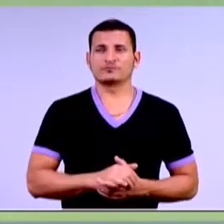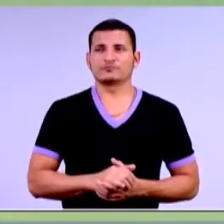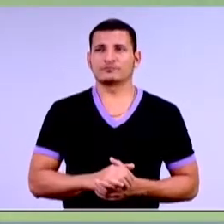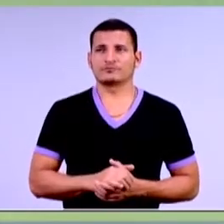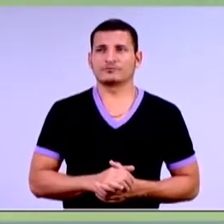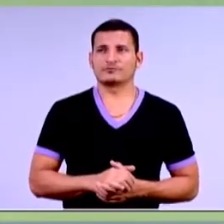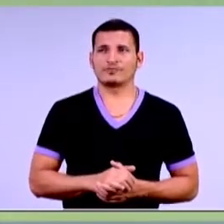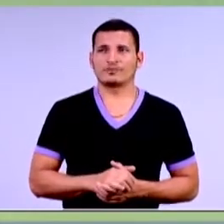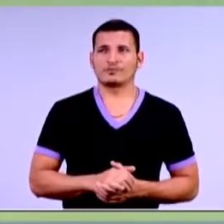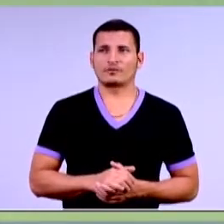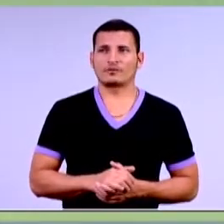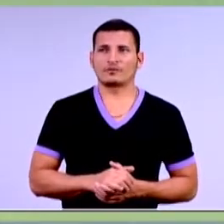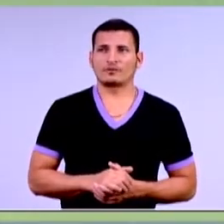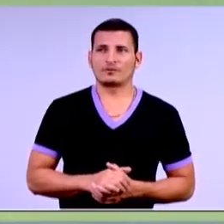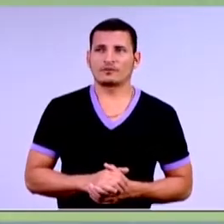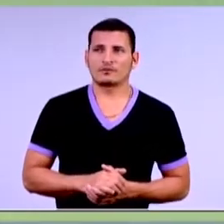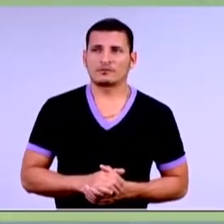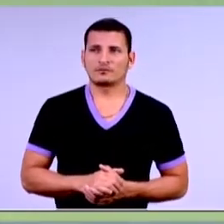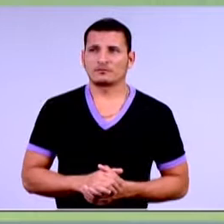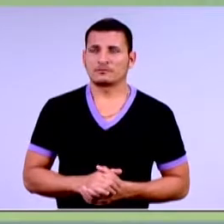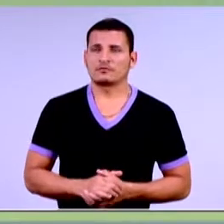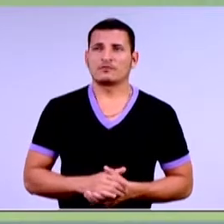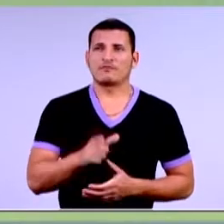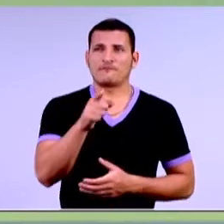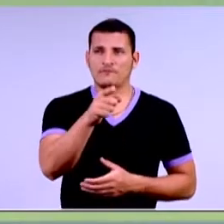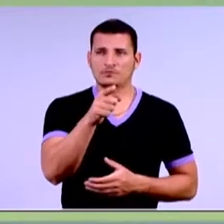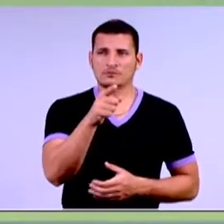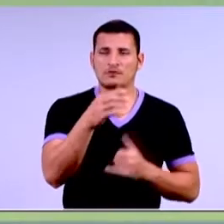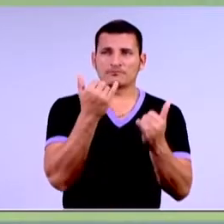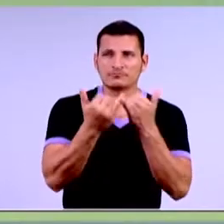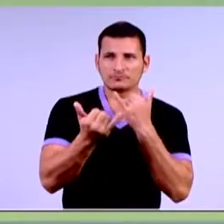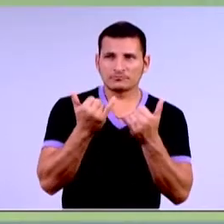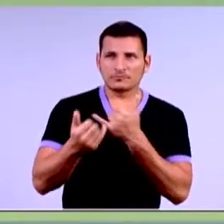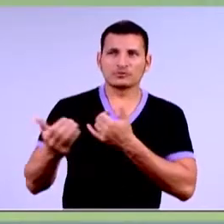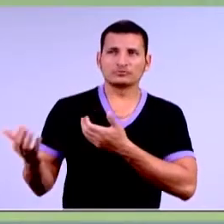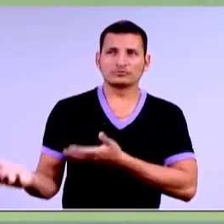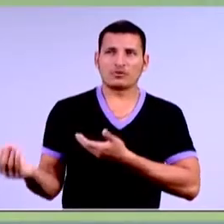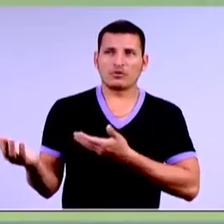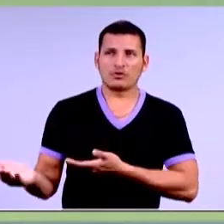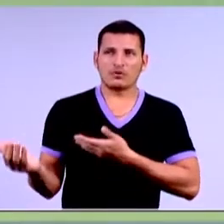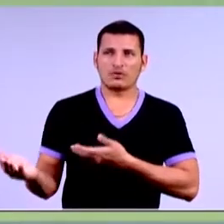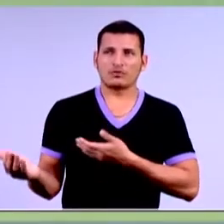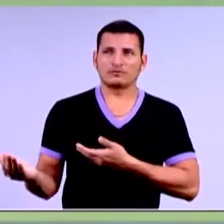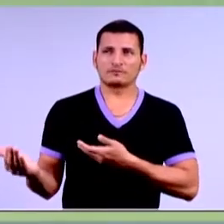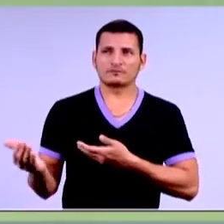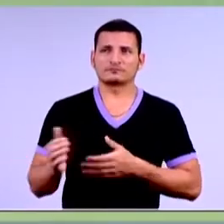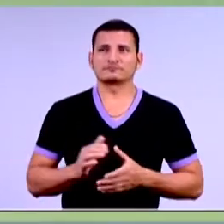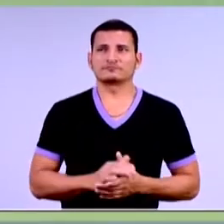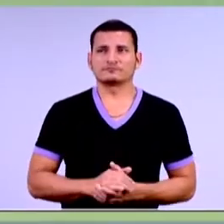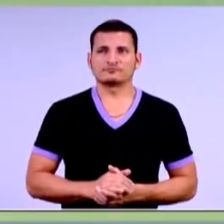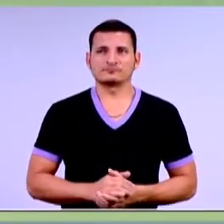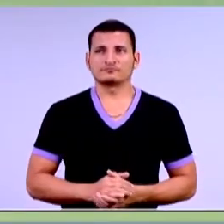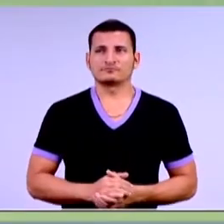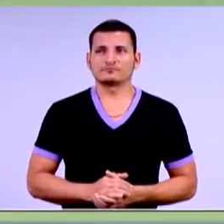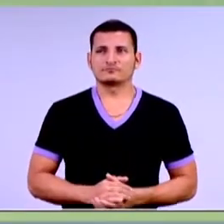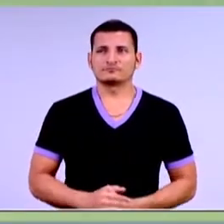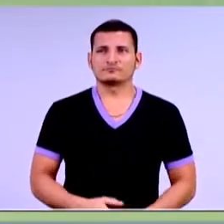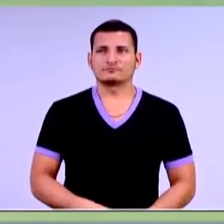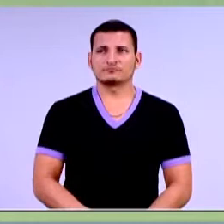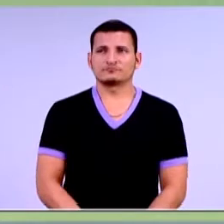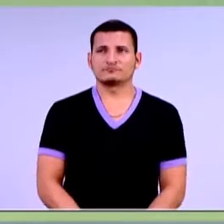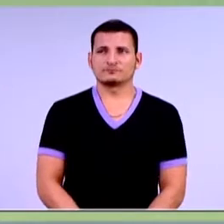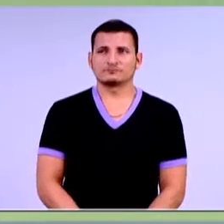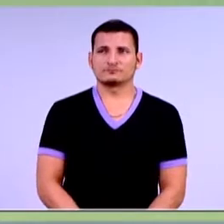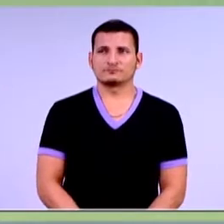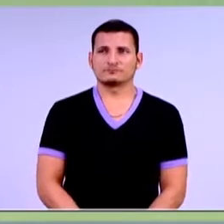gil lueyang você aparenta ser jovem você parece ser jovem e aí nós temos